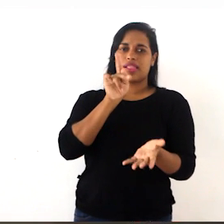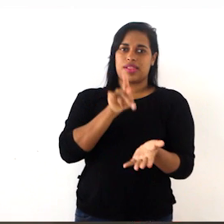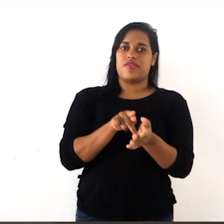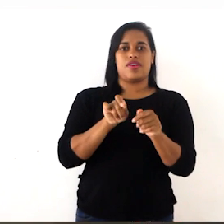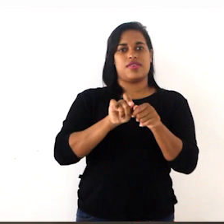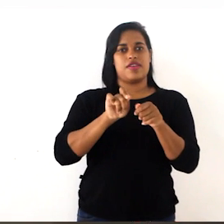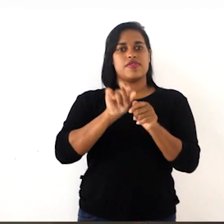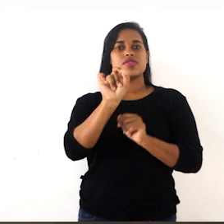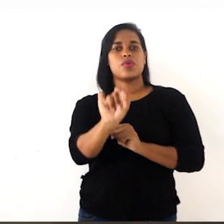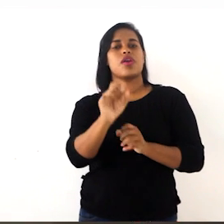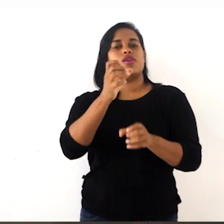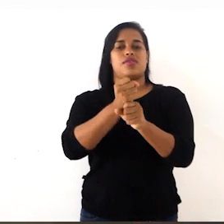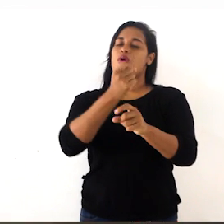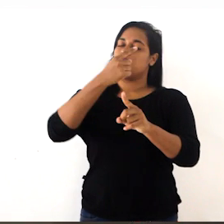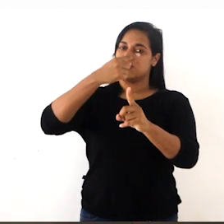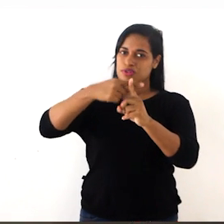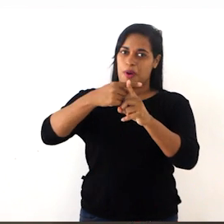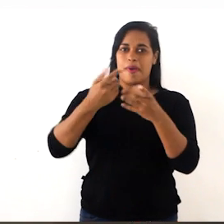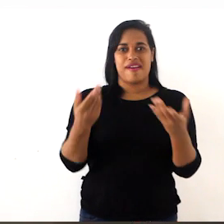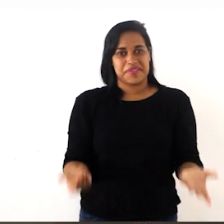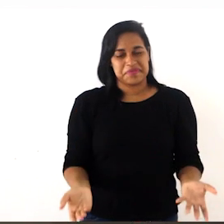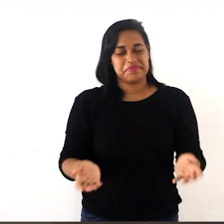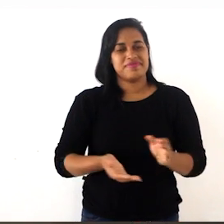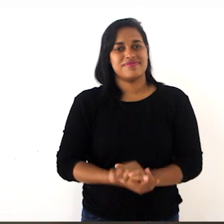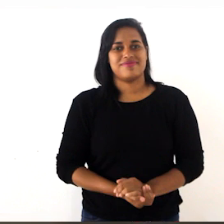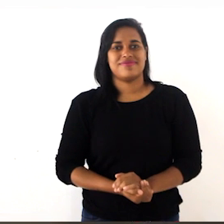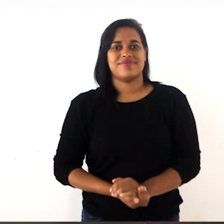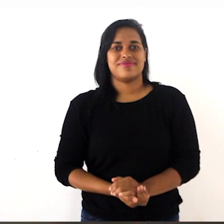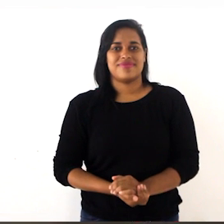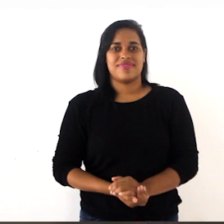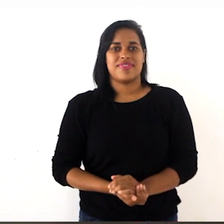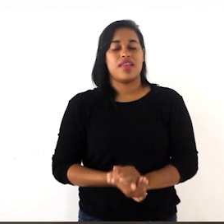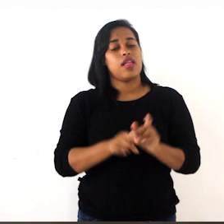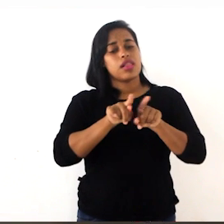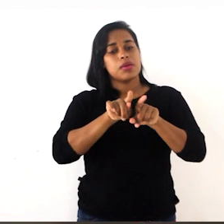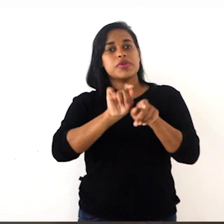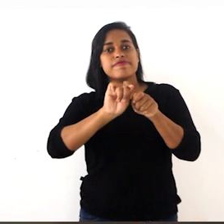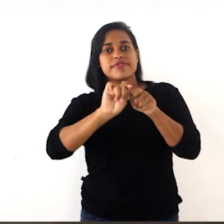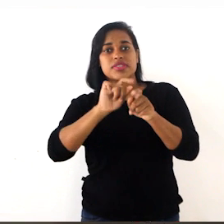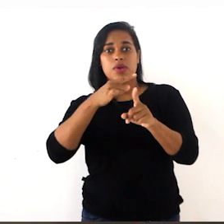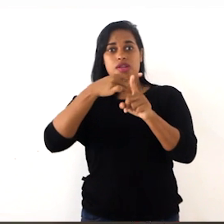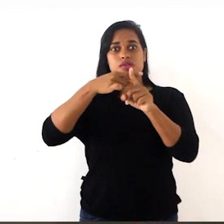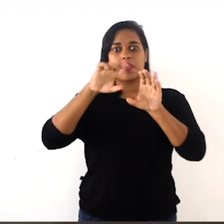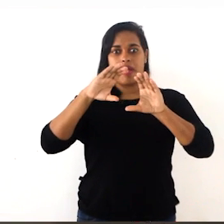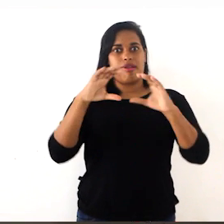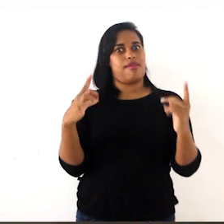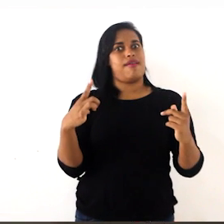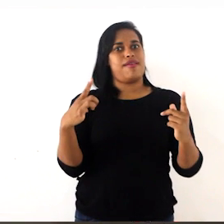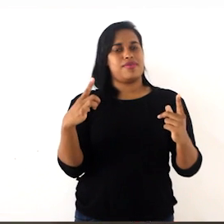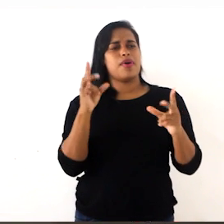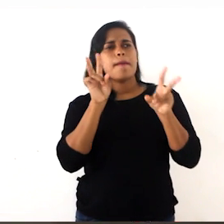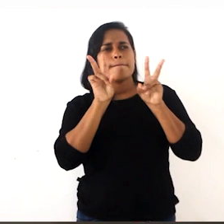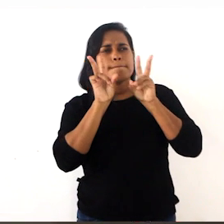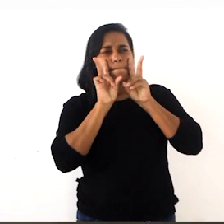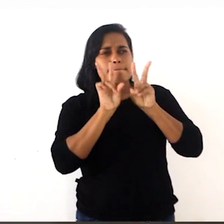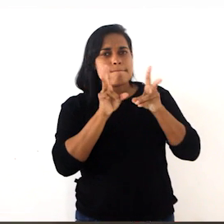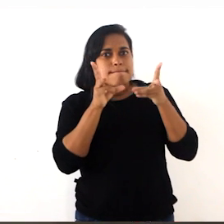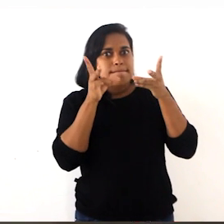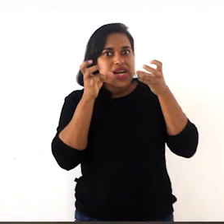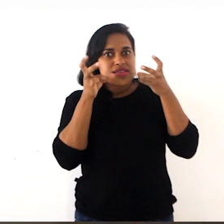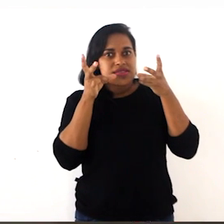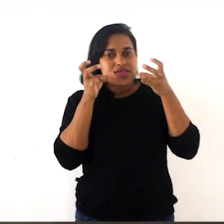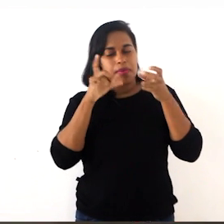gente pode fazer uma soma aqui. Claro, agora observem, eu vou criar